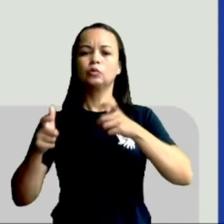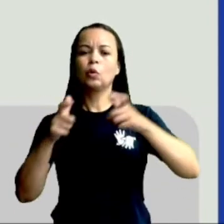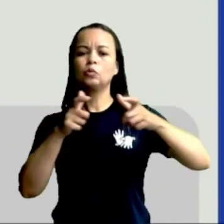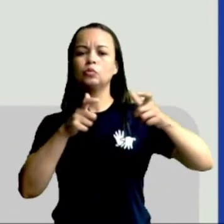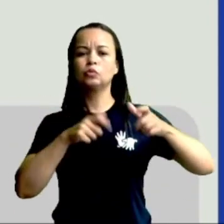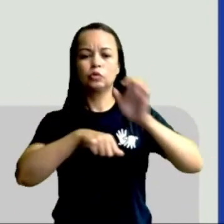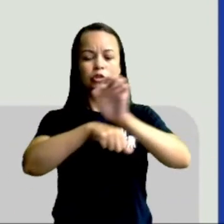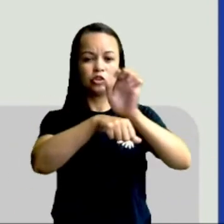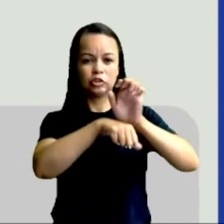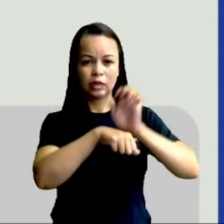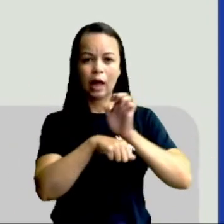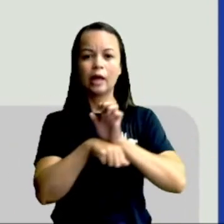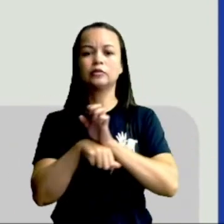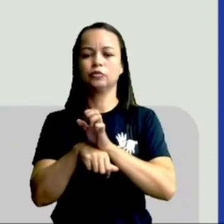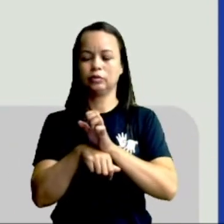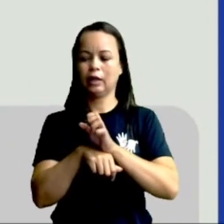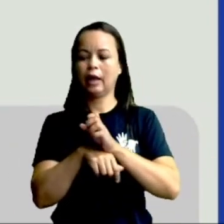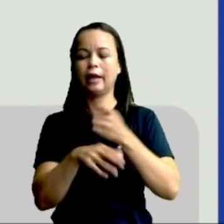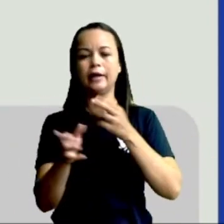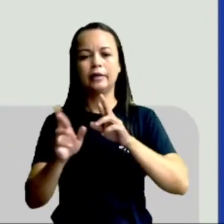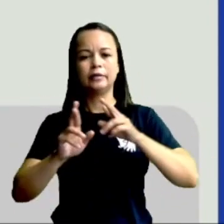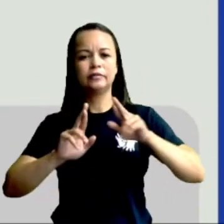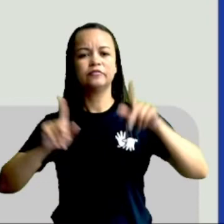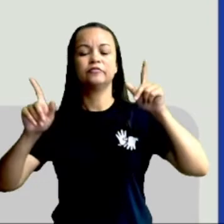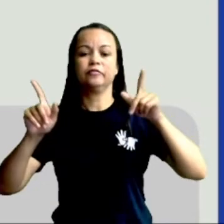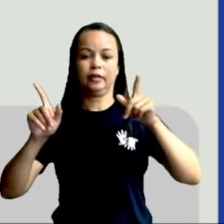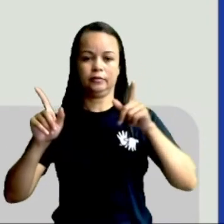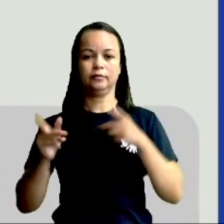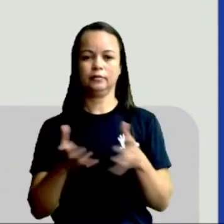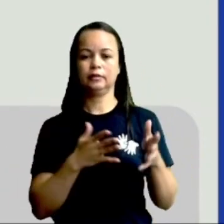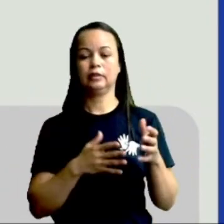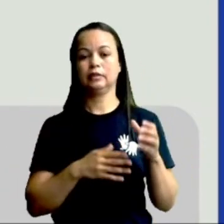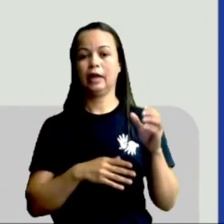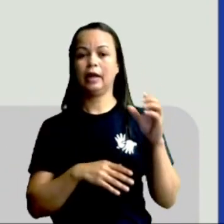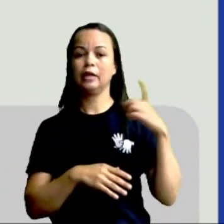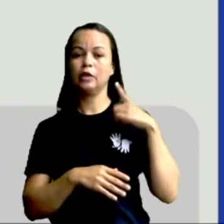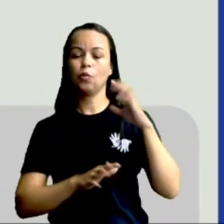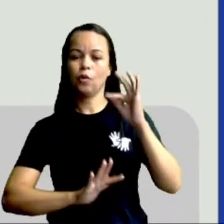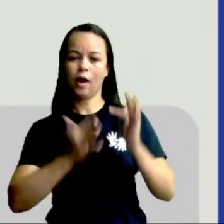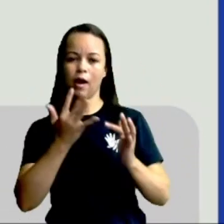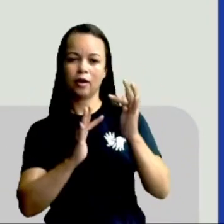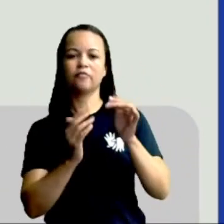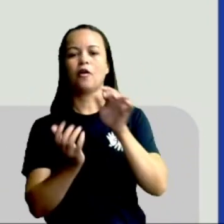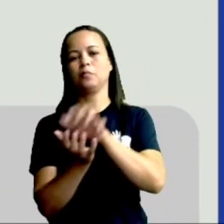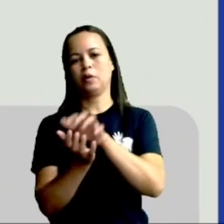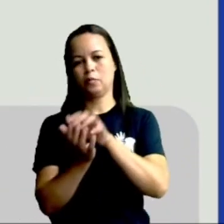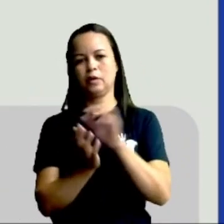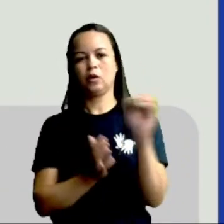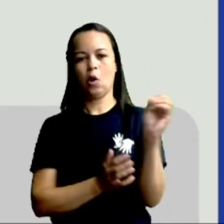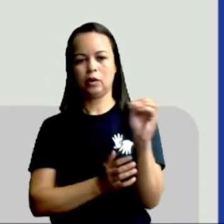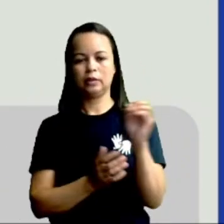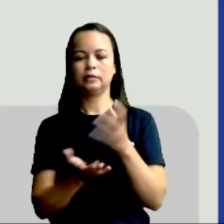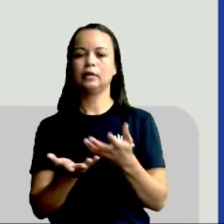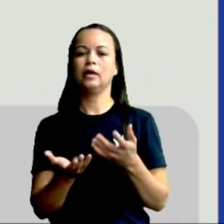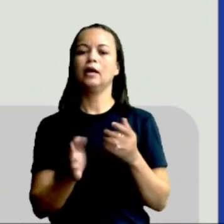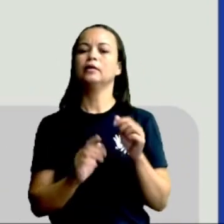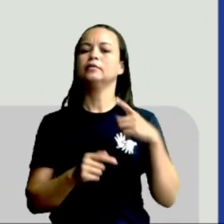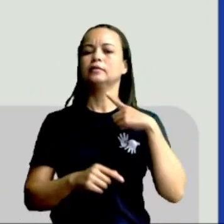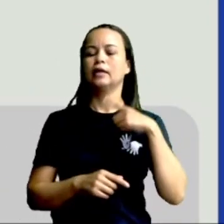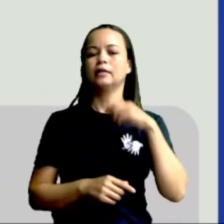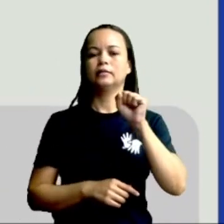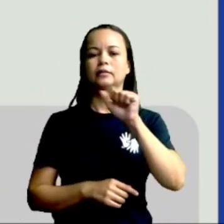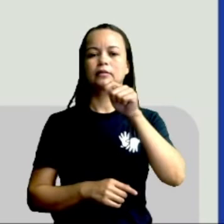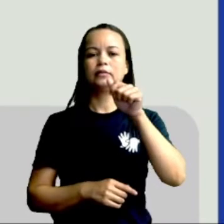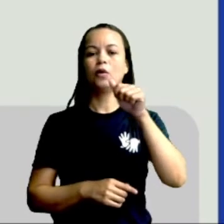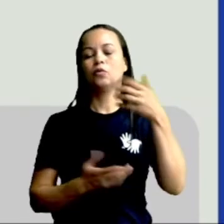folguedos e tradições diferentes. Olinda, em Pernambuco, Carnaval de Pernambuco, não é? São Luís, no